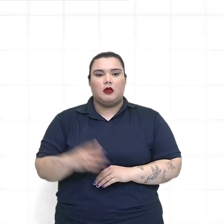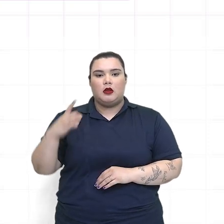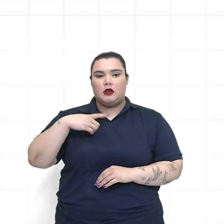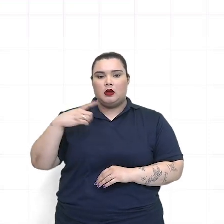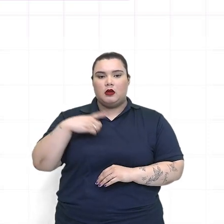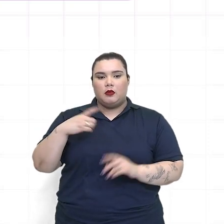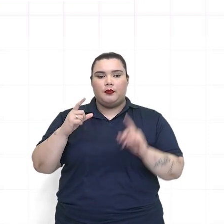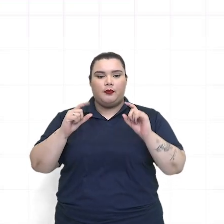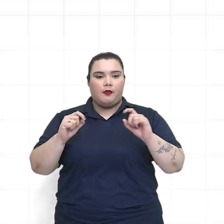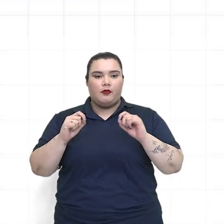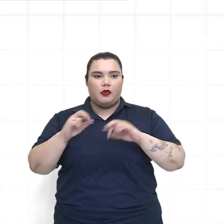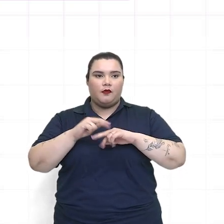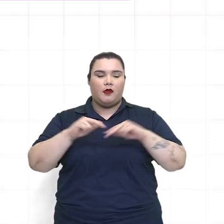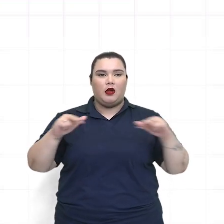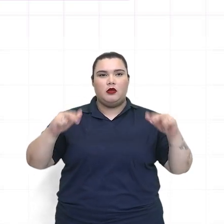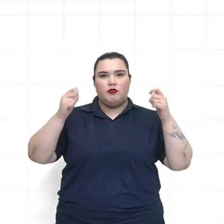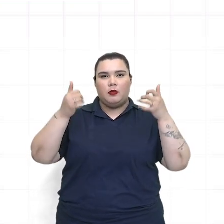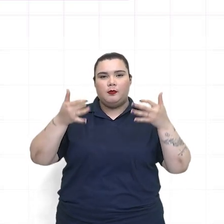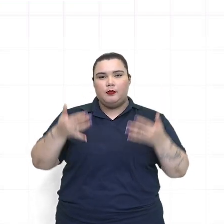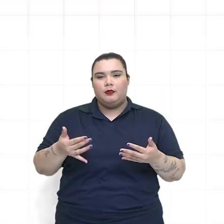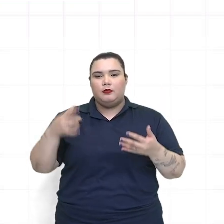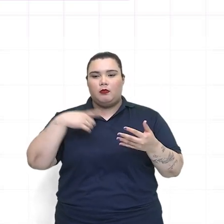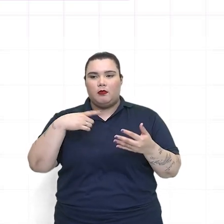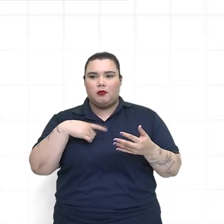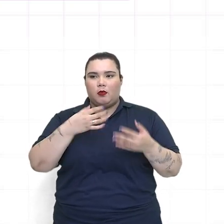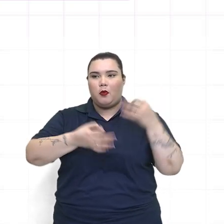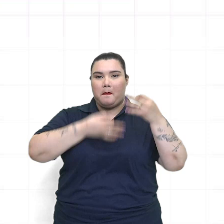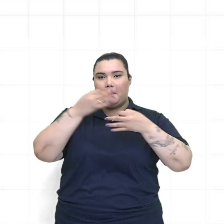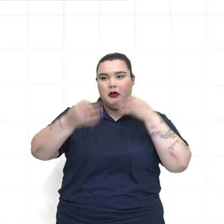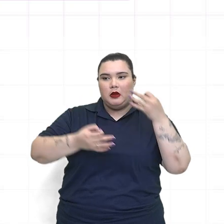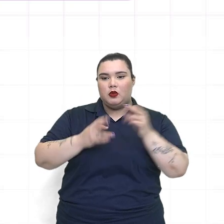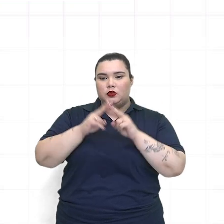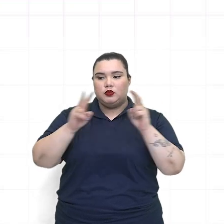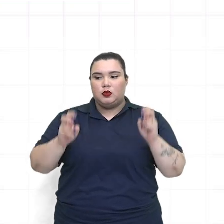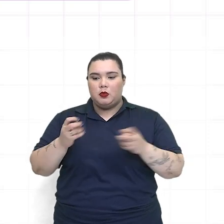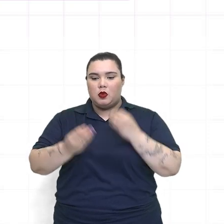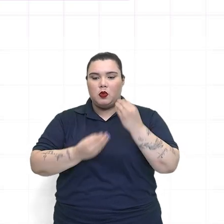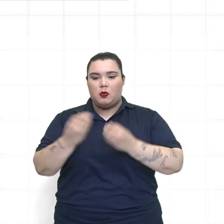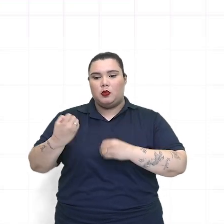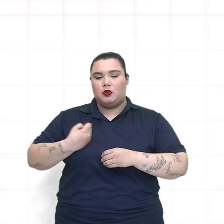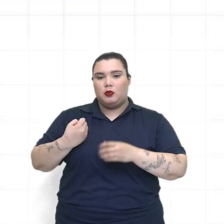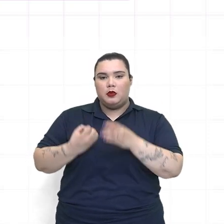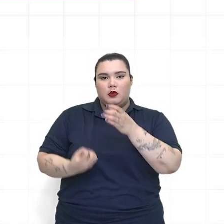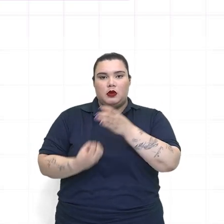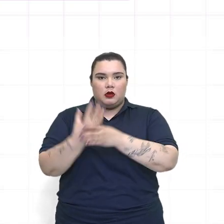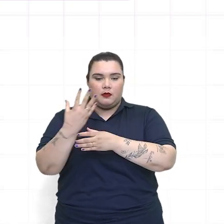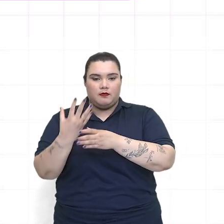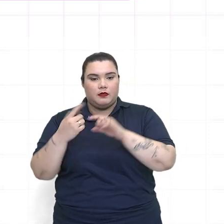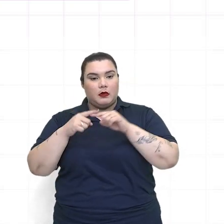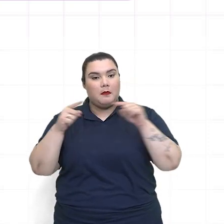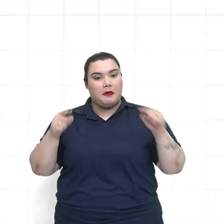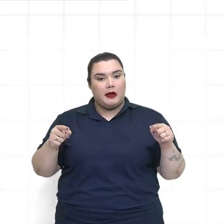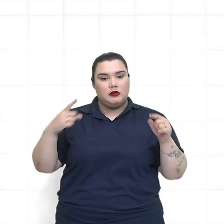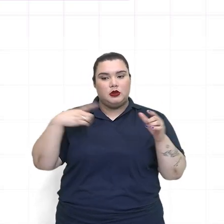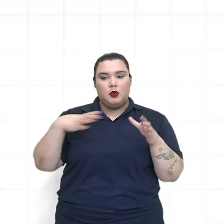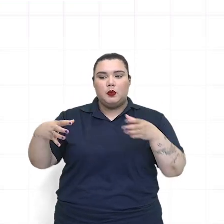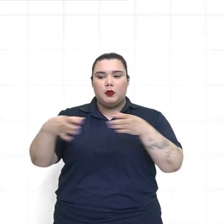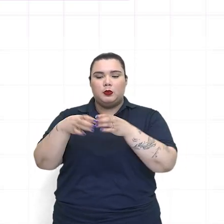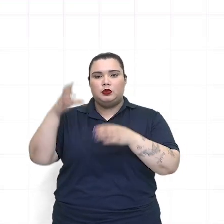Existem várias controvérsias com relação à origem dos números. No entanto, boa parte dos